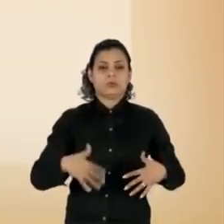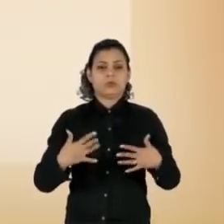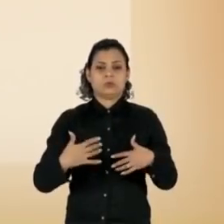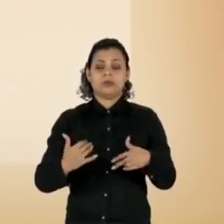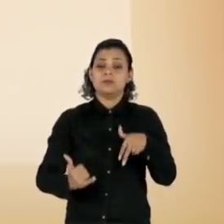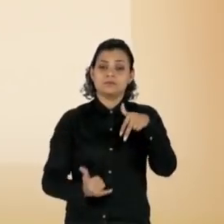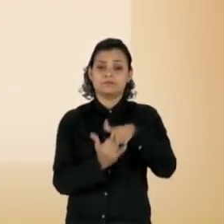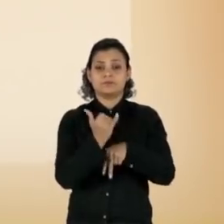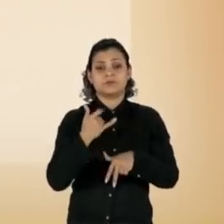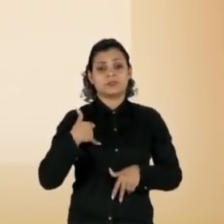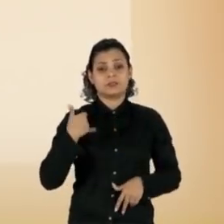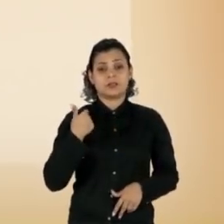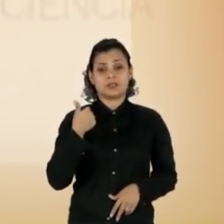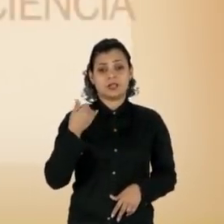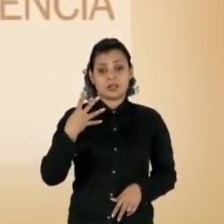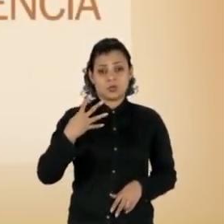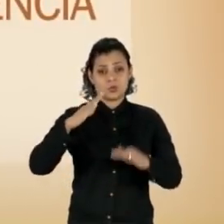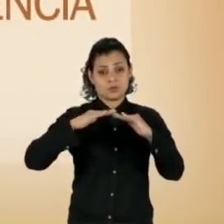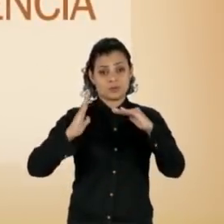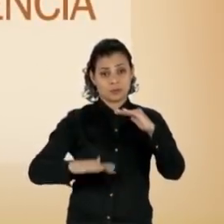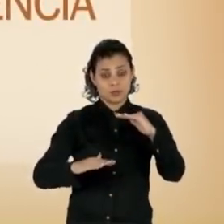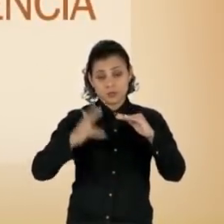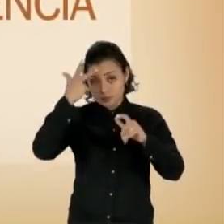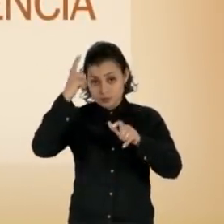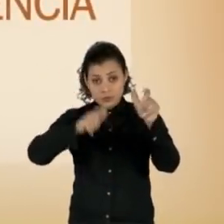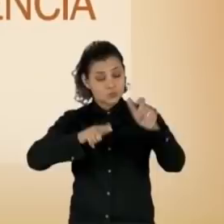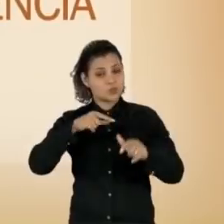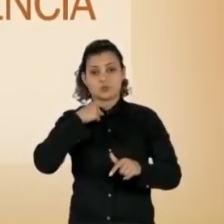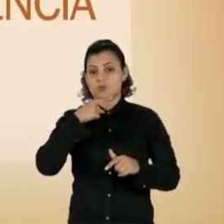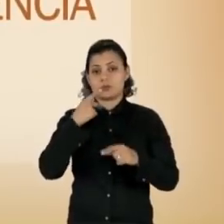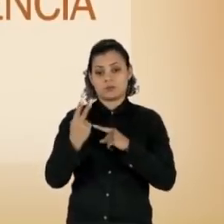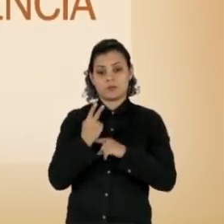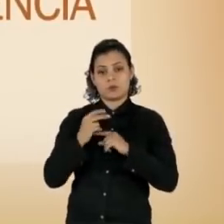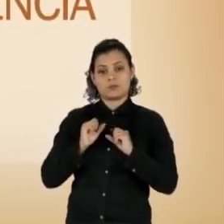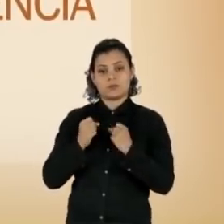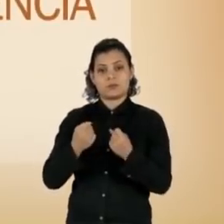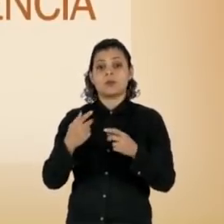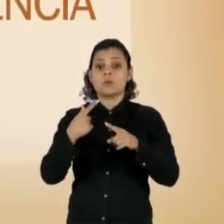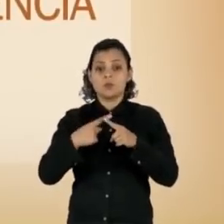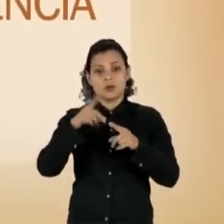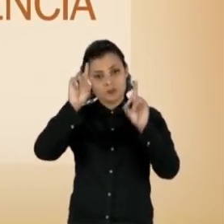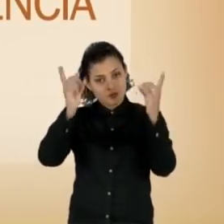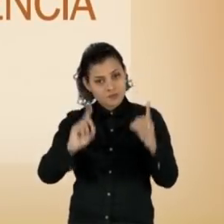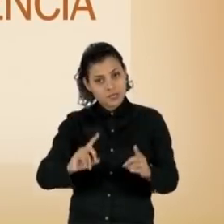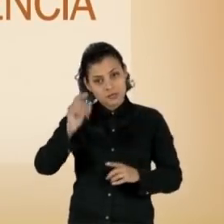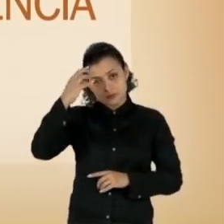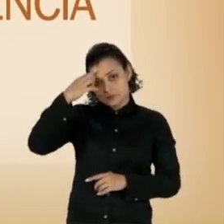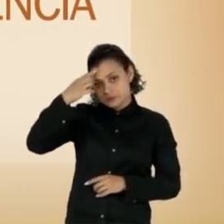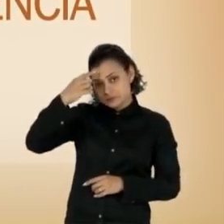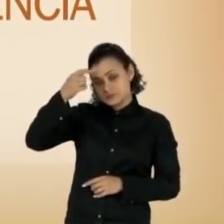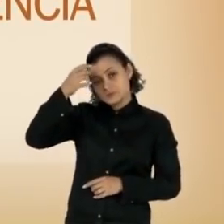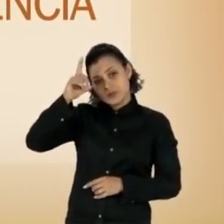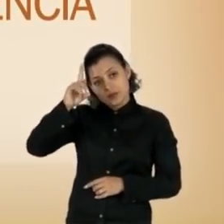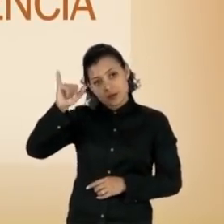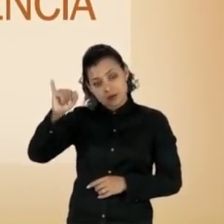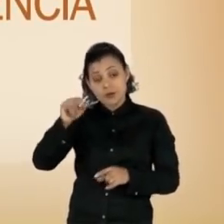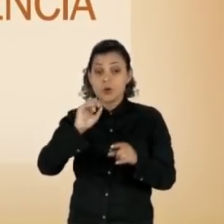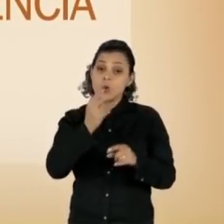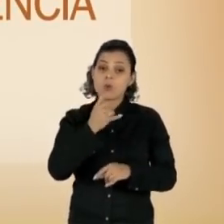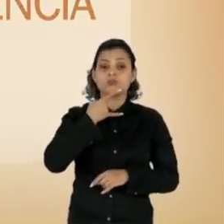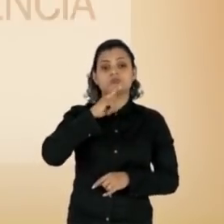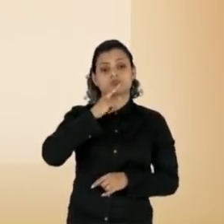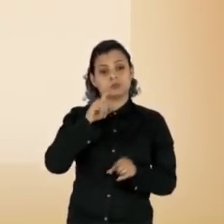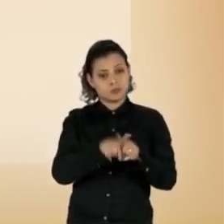ou seja menores de 14 anos e pessoas que não conseguem se defender por alguma deficiência física ou mental ou até que esteja